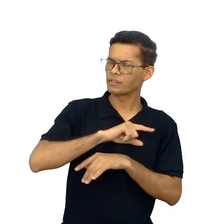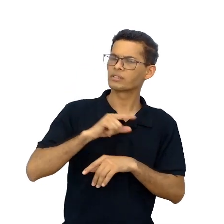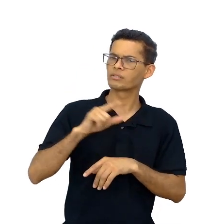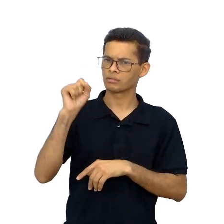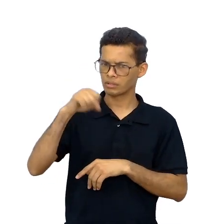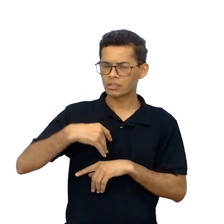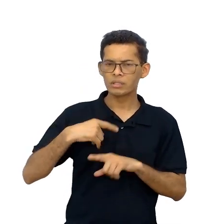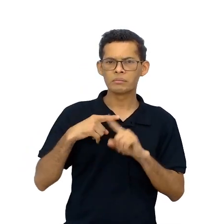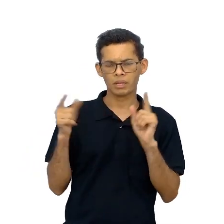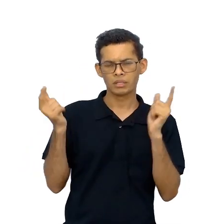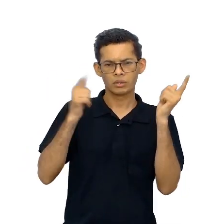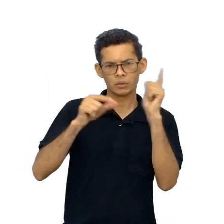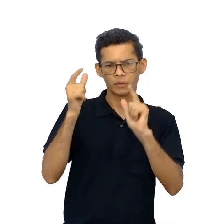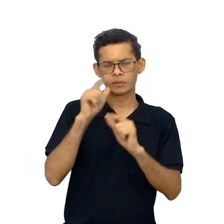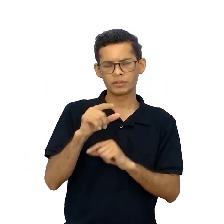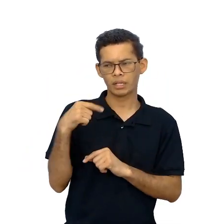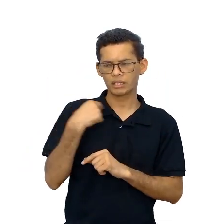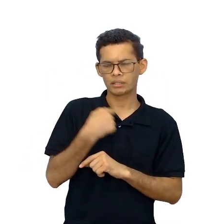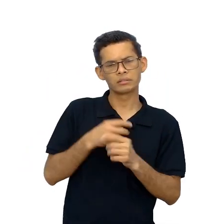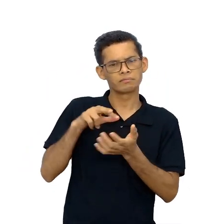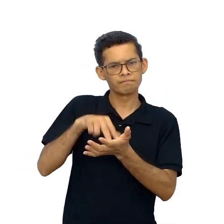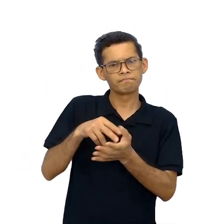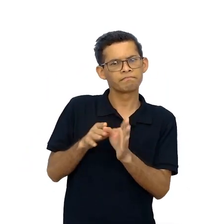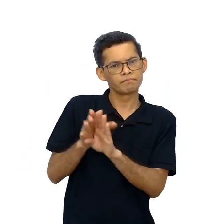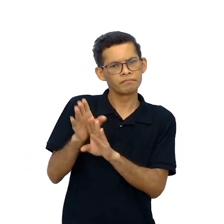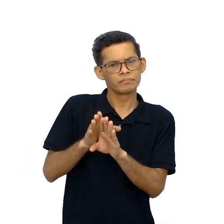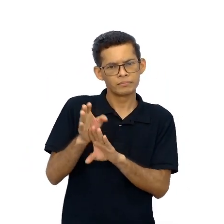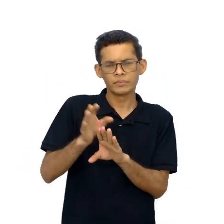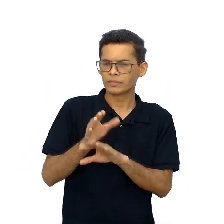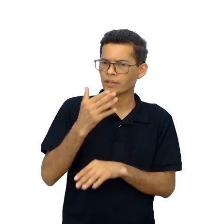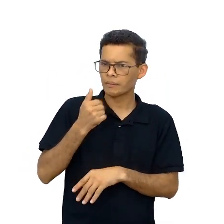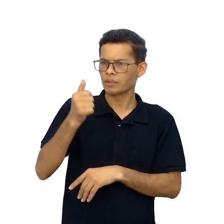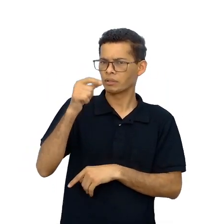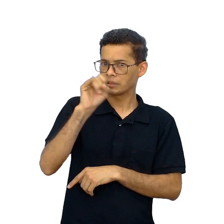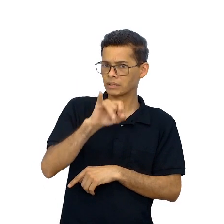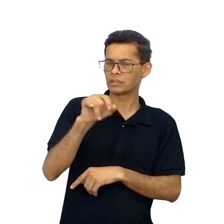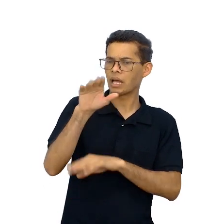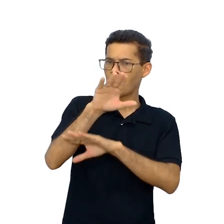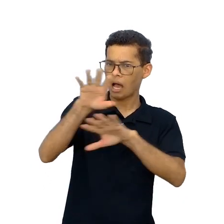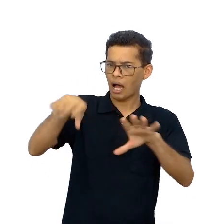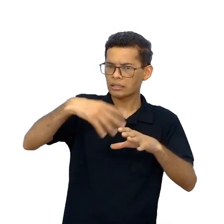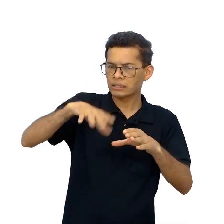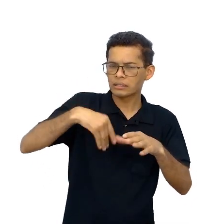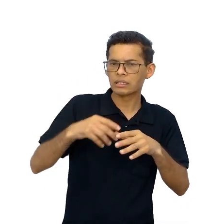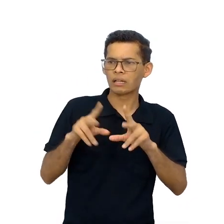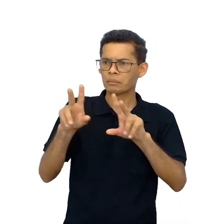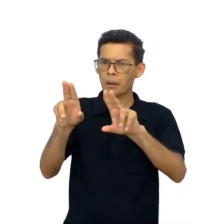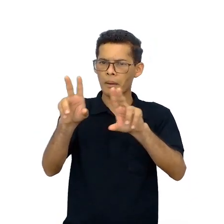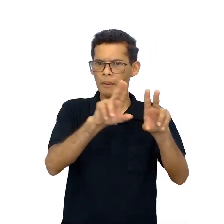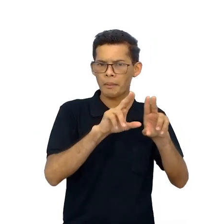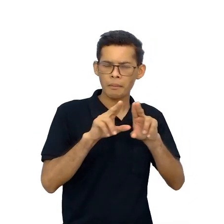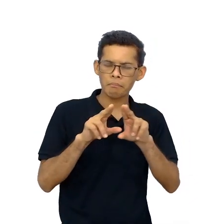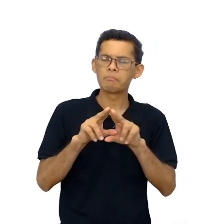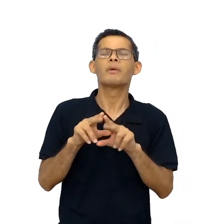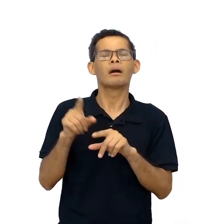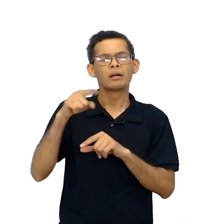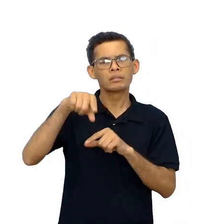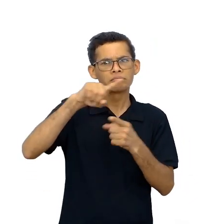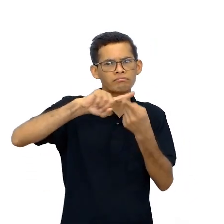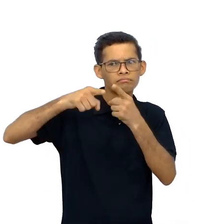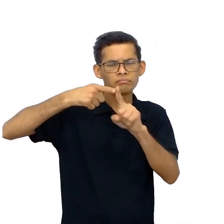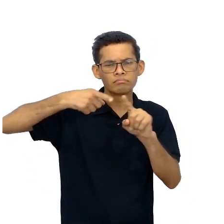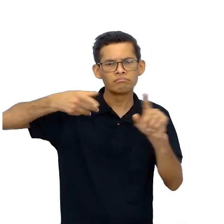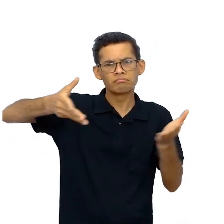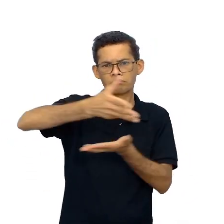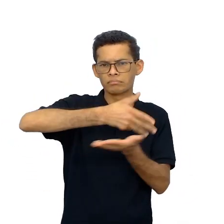bastante aqui em nossas formações que eles dão resultado. Tanto a sala de aula invertida, quanto o peer